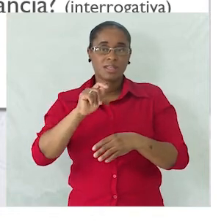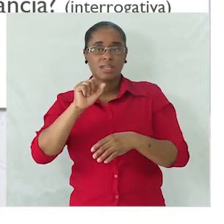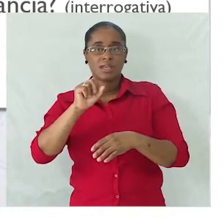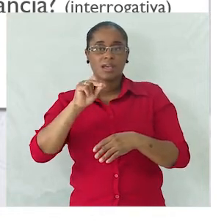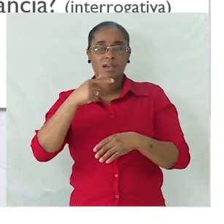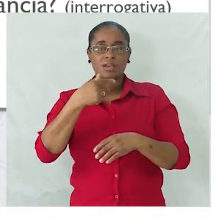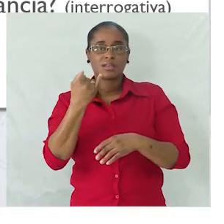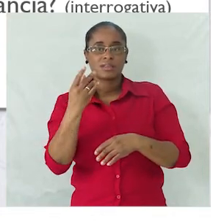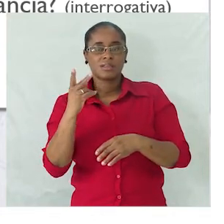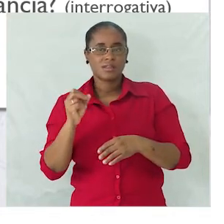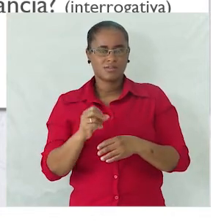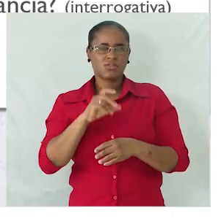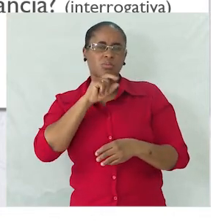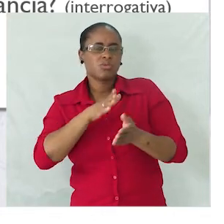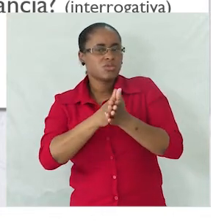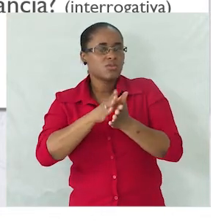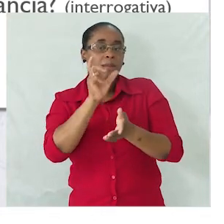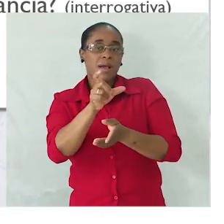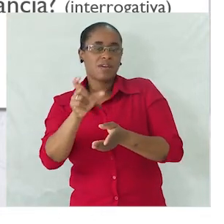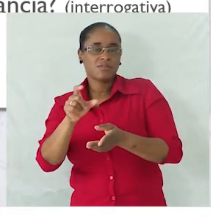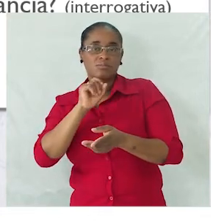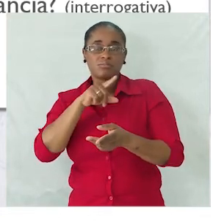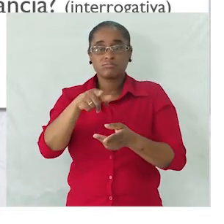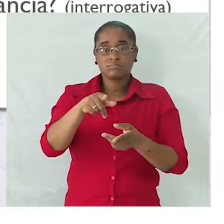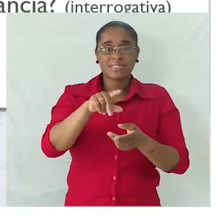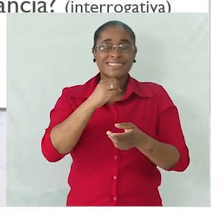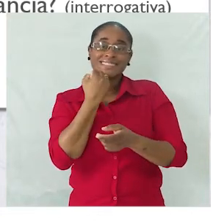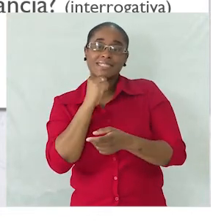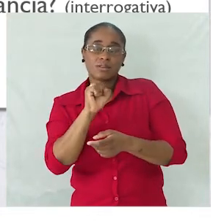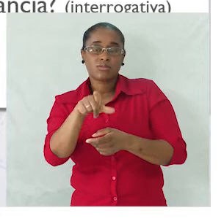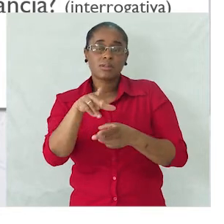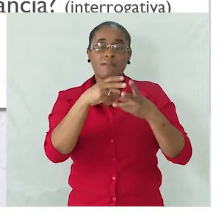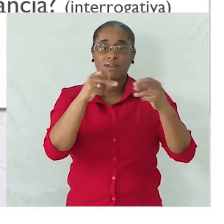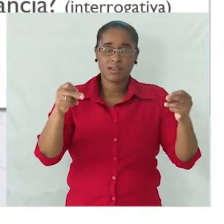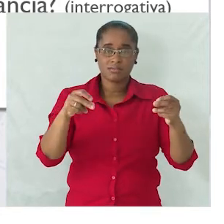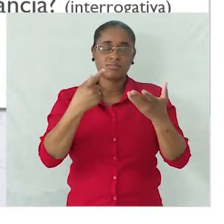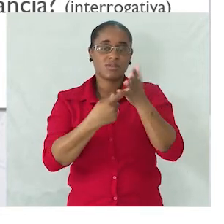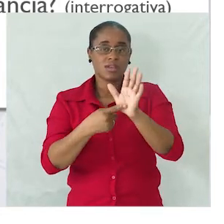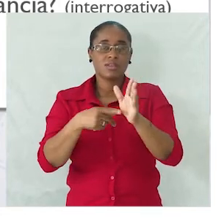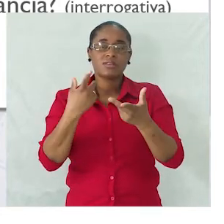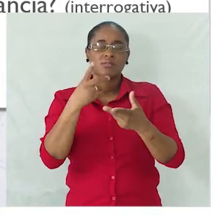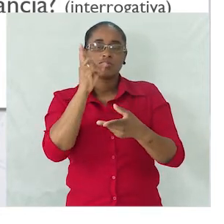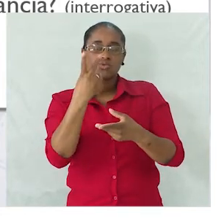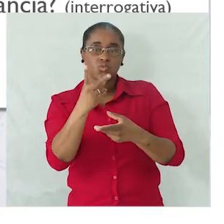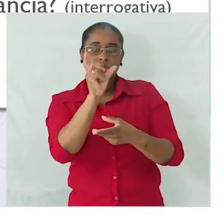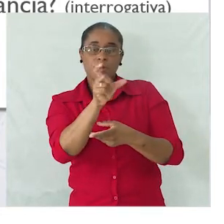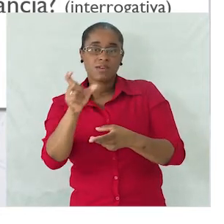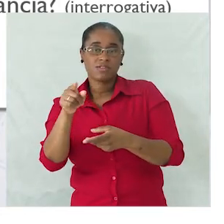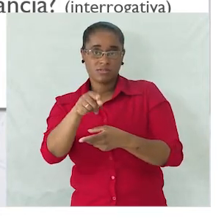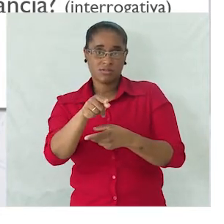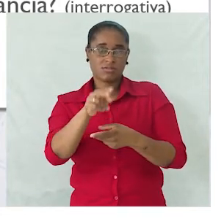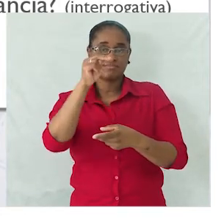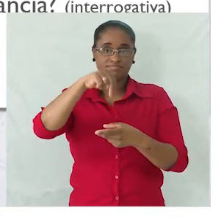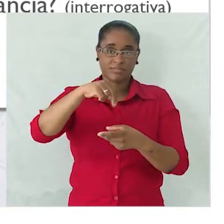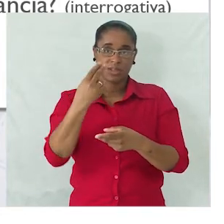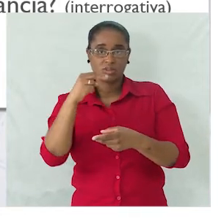podemos utilizar algumas palavrinhas para realçar essa negatividade da frase. Nós temos aqui exemplo de duas palavrinhas, dois advérbios: